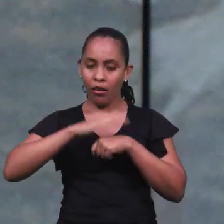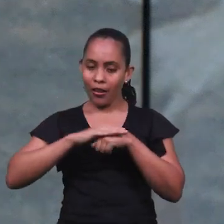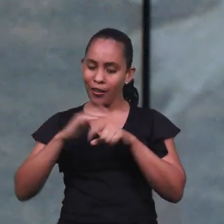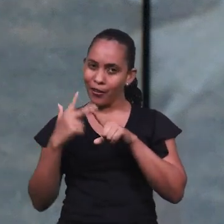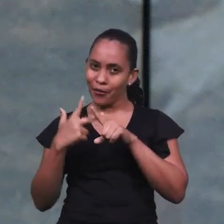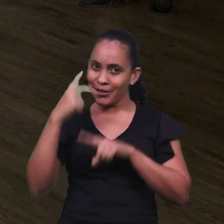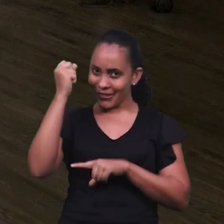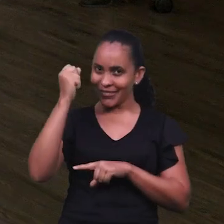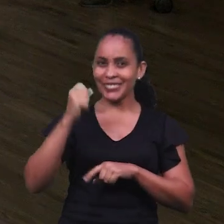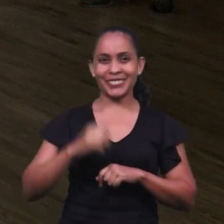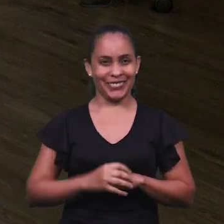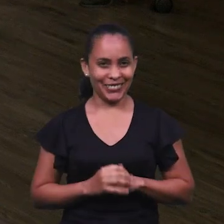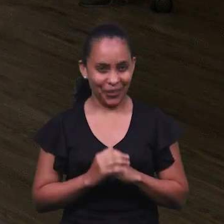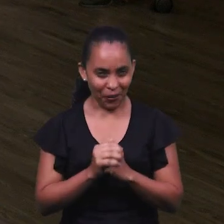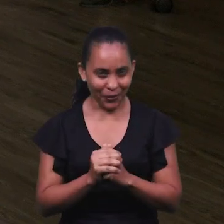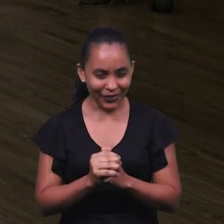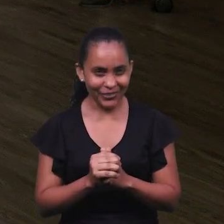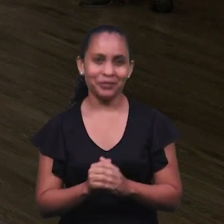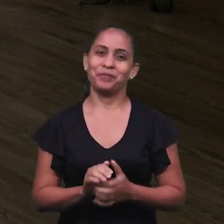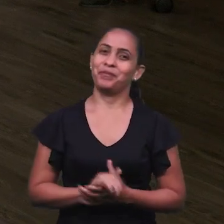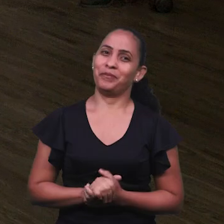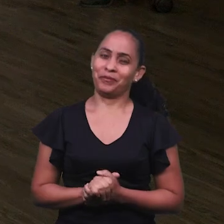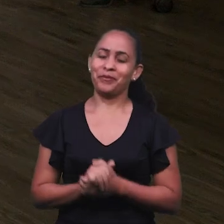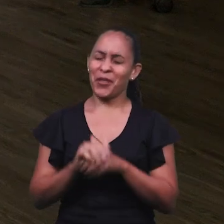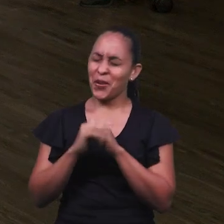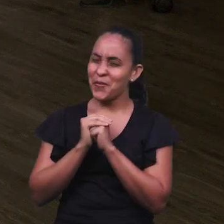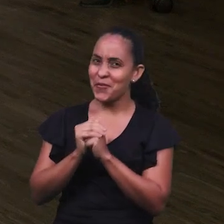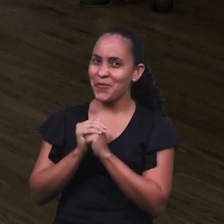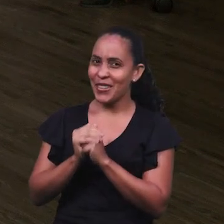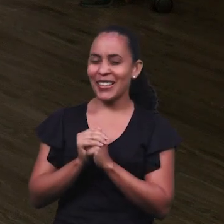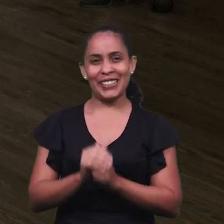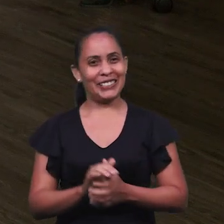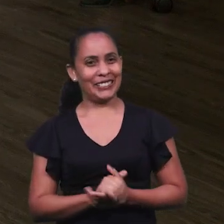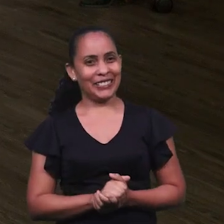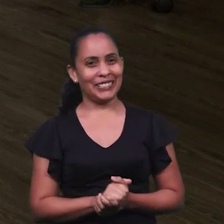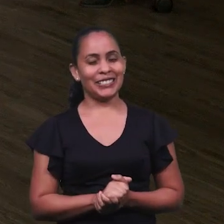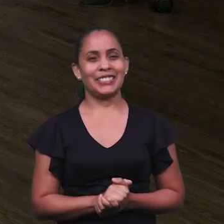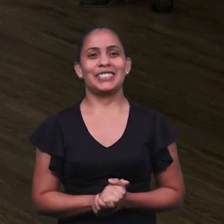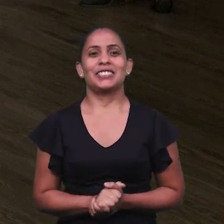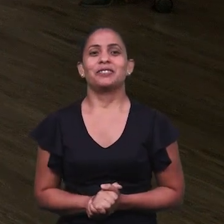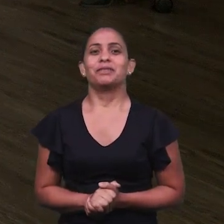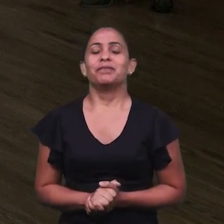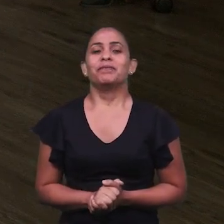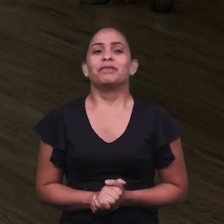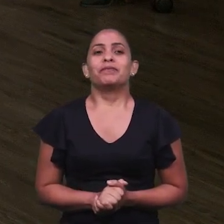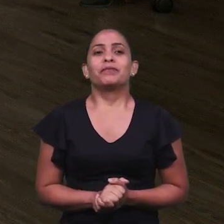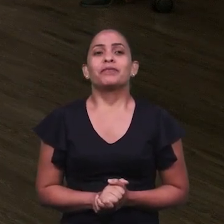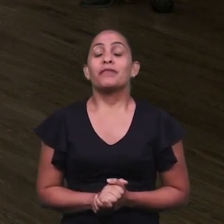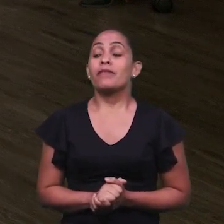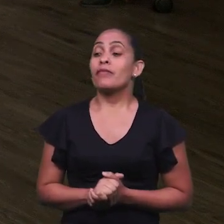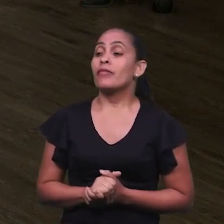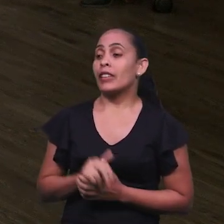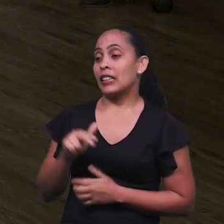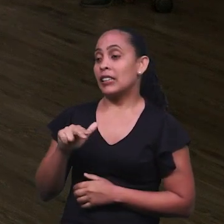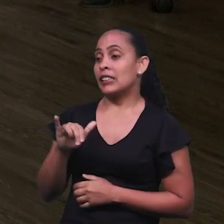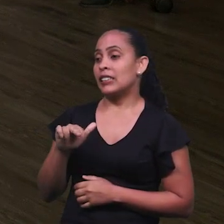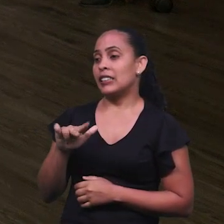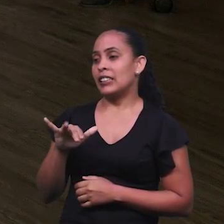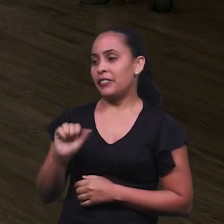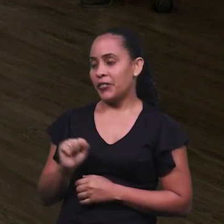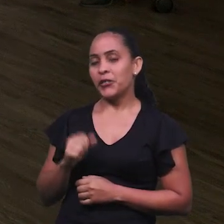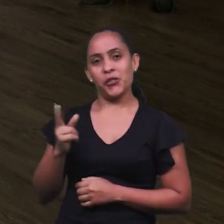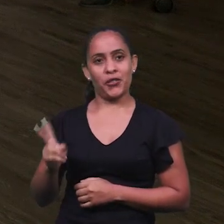resposta de Jesus. Amém, Ana? Amém. Isso. Muito bem. Muito bem. Nínive, vamos